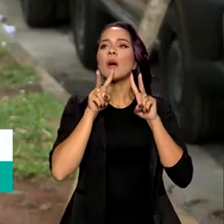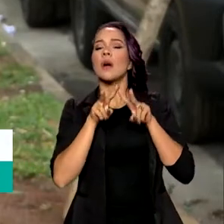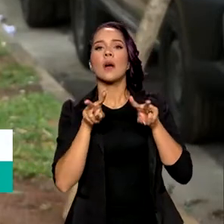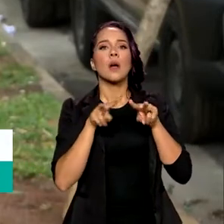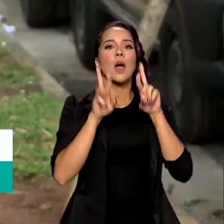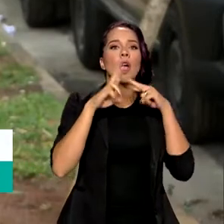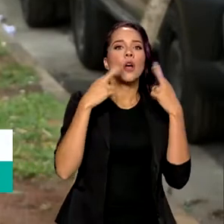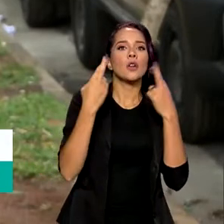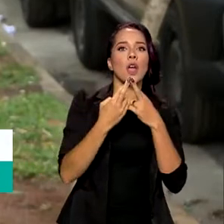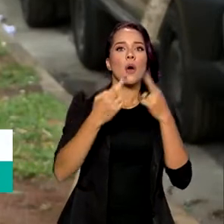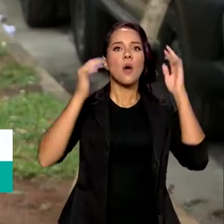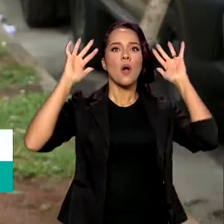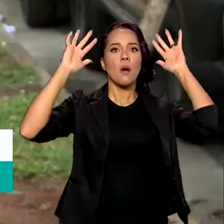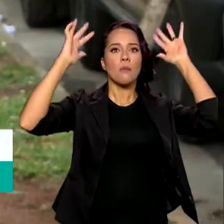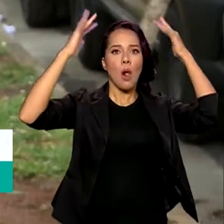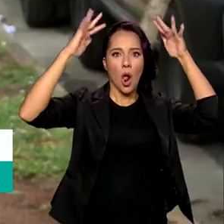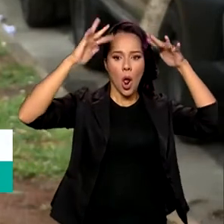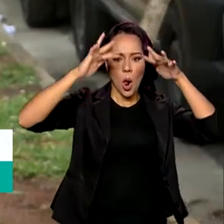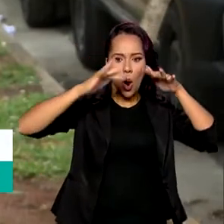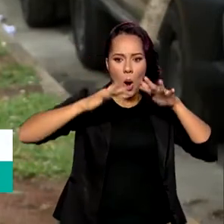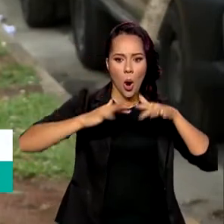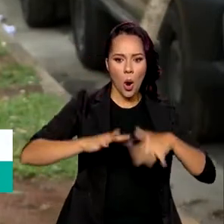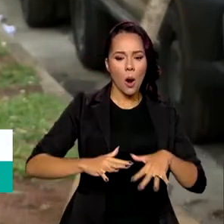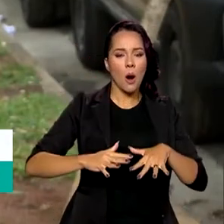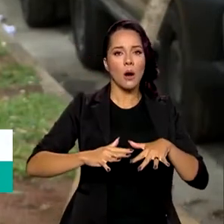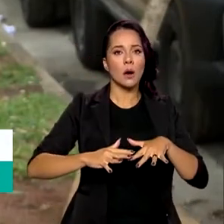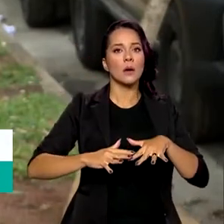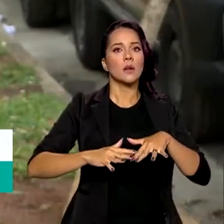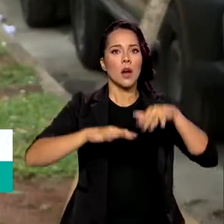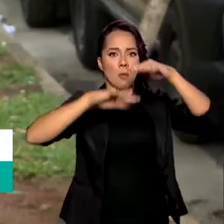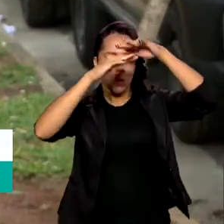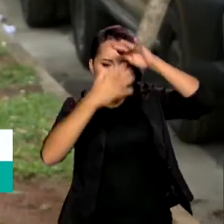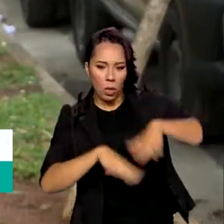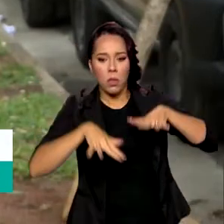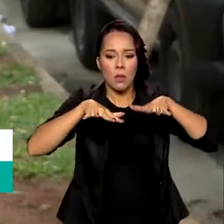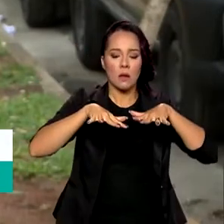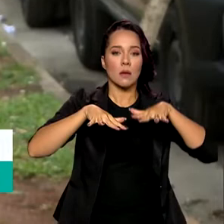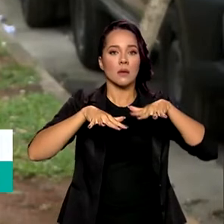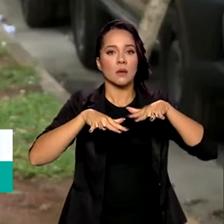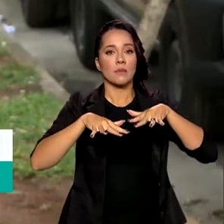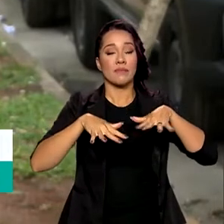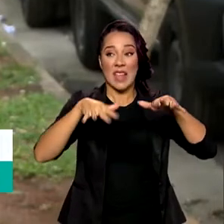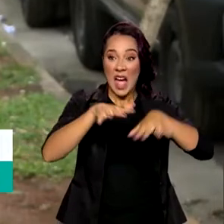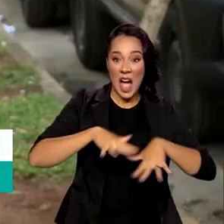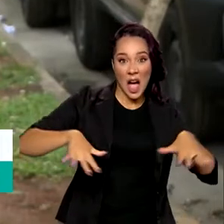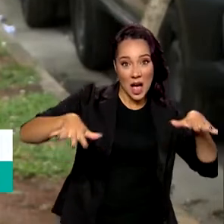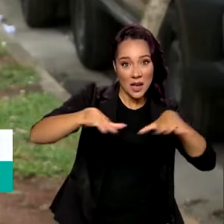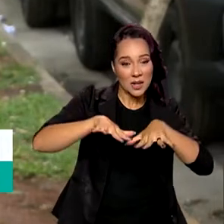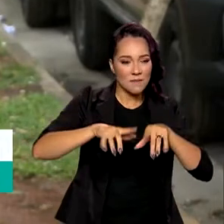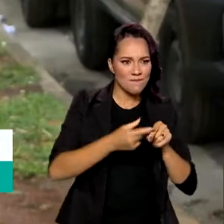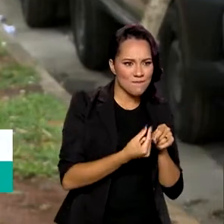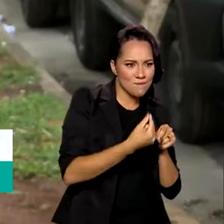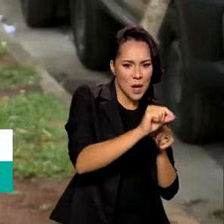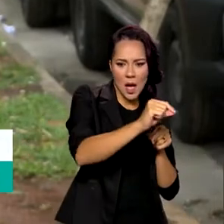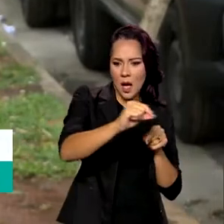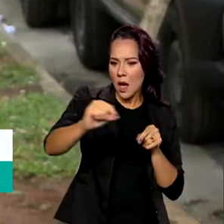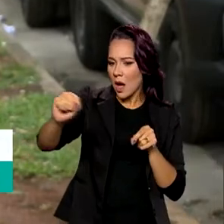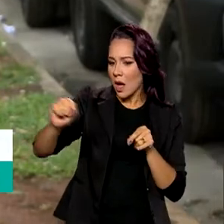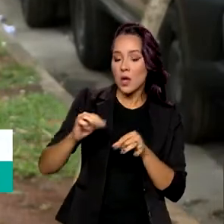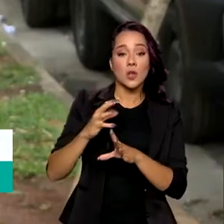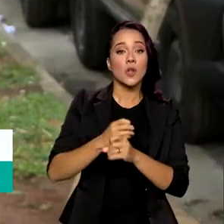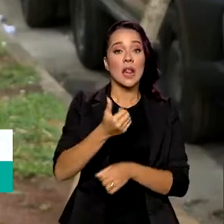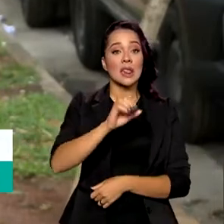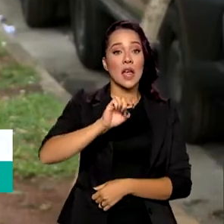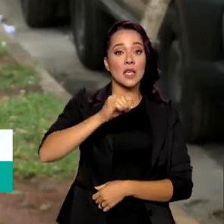reunião quando o galpão da empresa e a laje desabou a área tem aproximadamente todo o